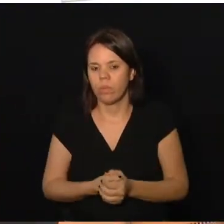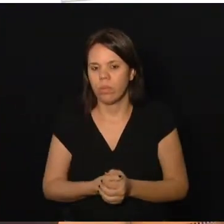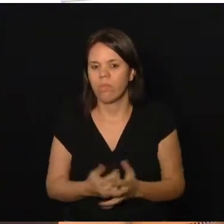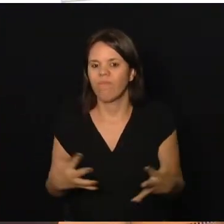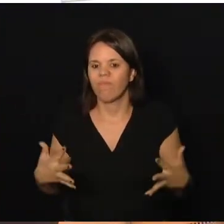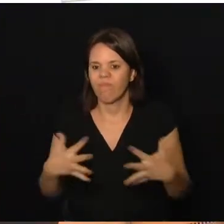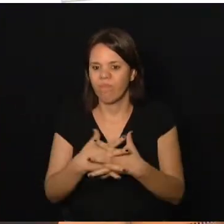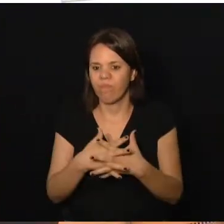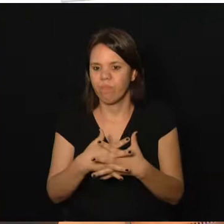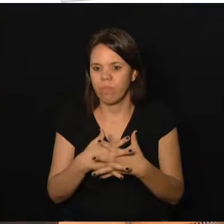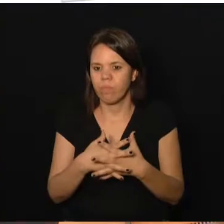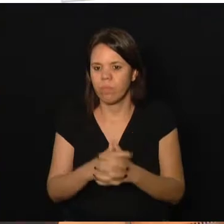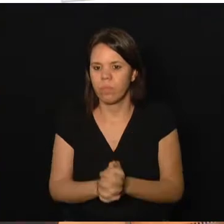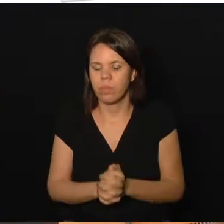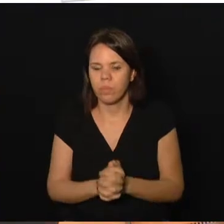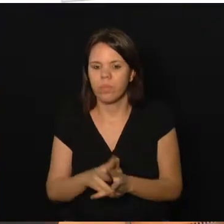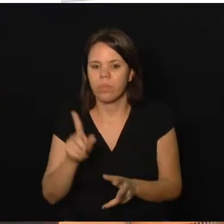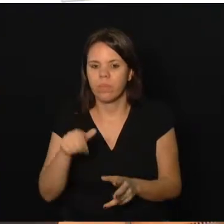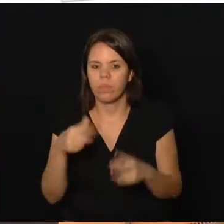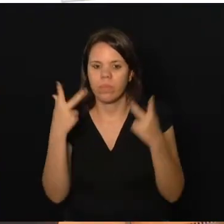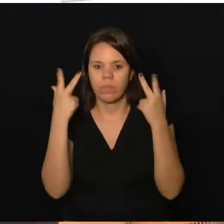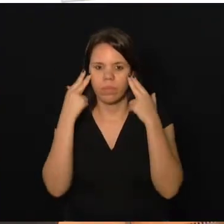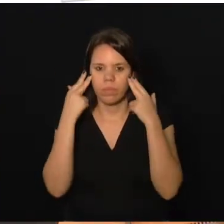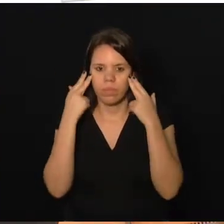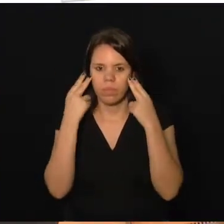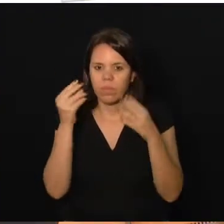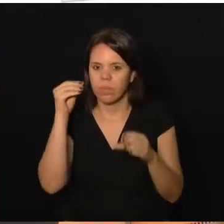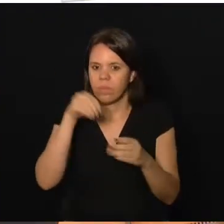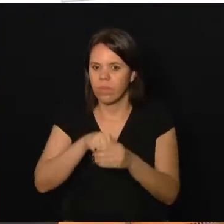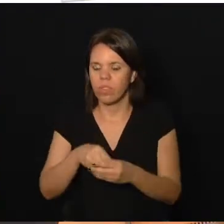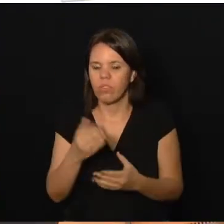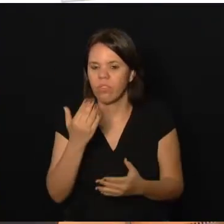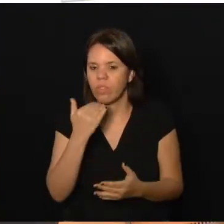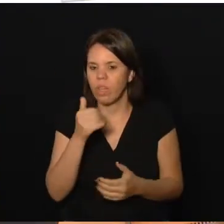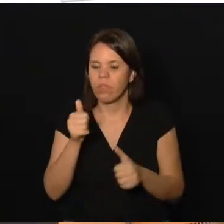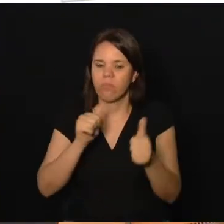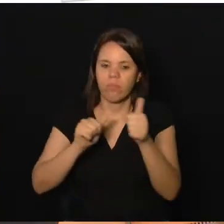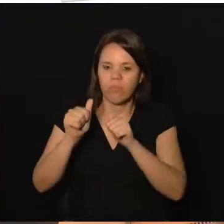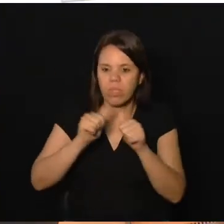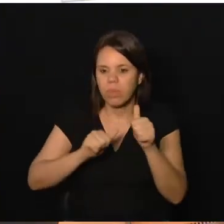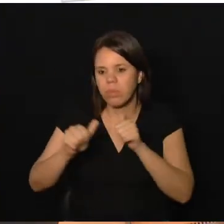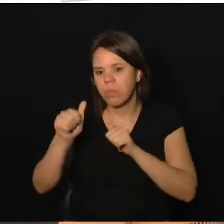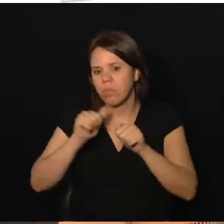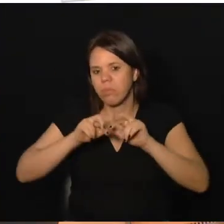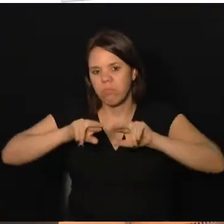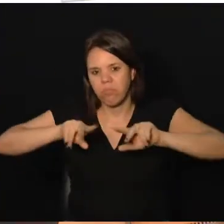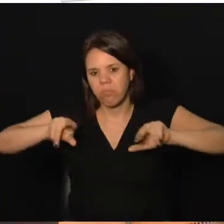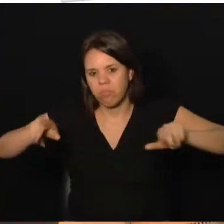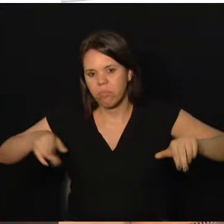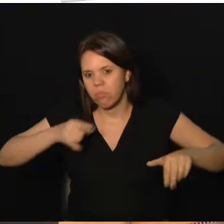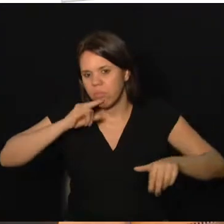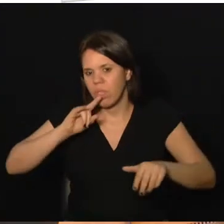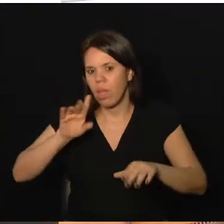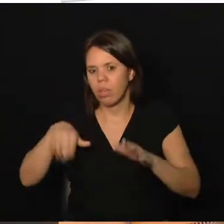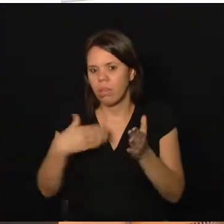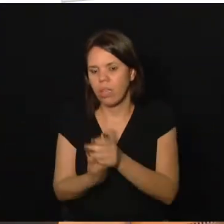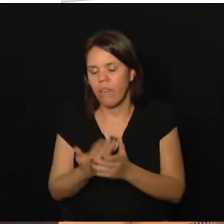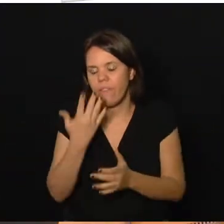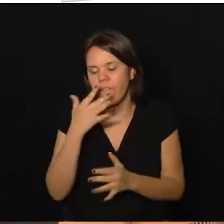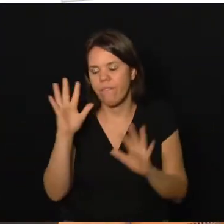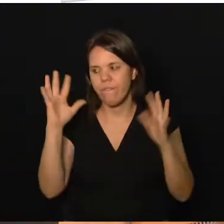complexa, porque é uma normalidade beber dentro de casa. Então, tem bebida até mesmo em festa de criança,